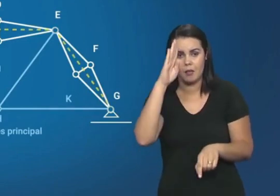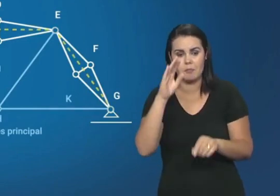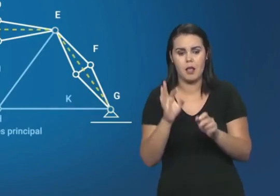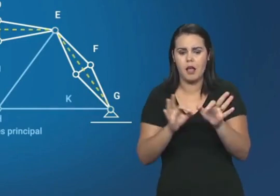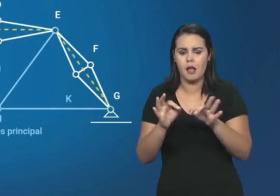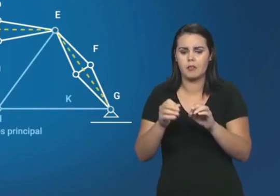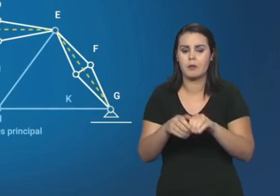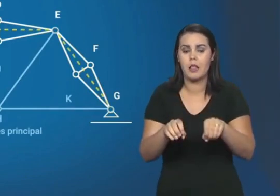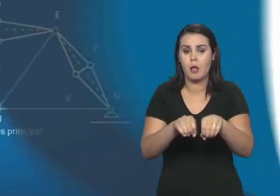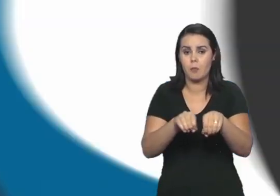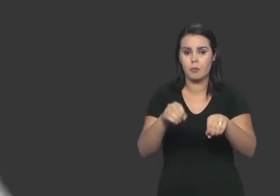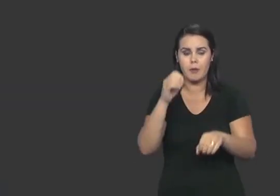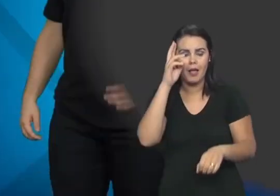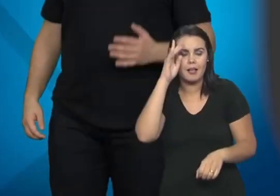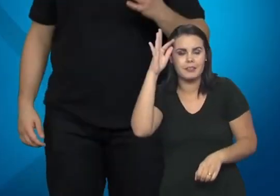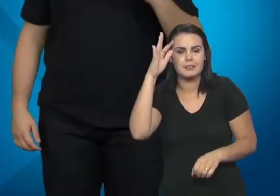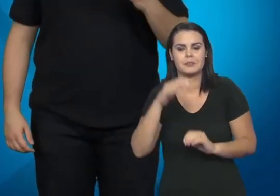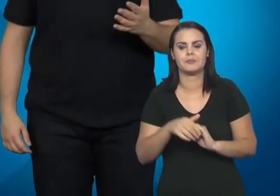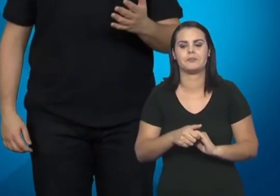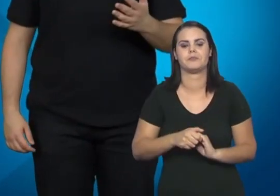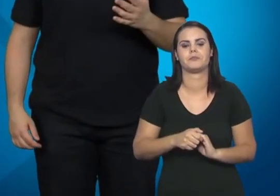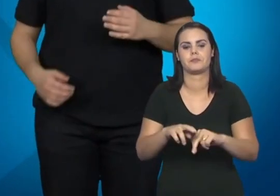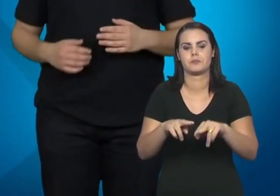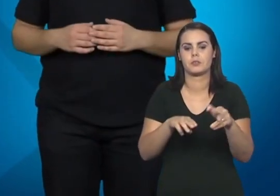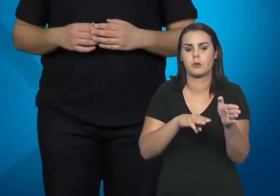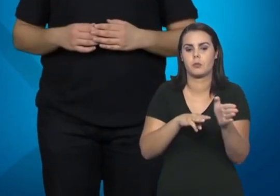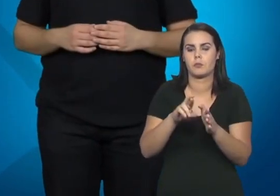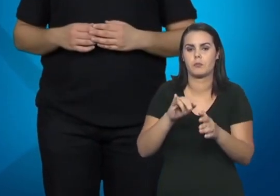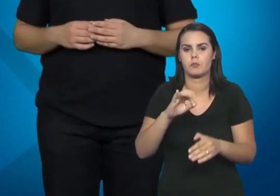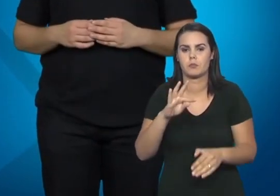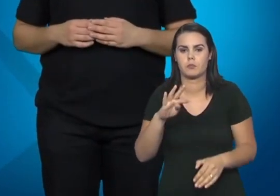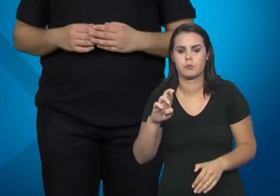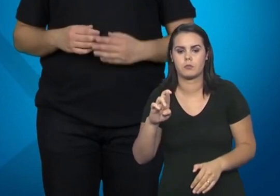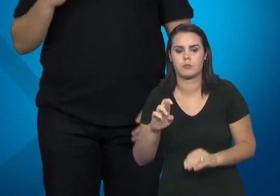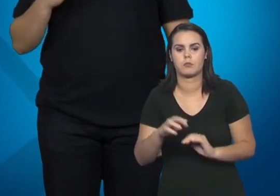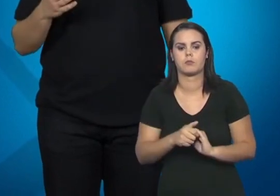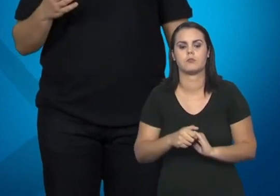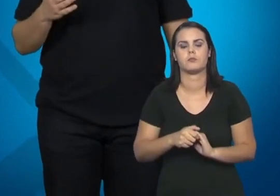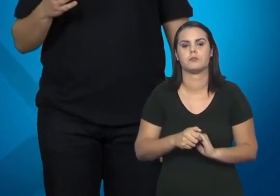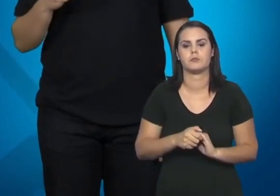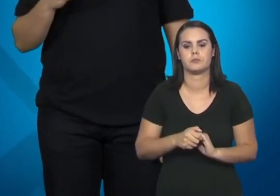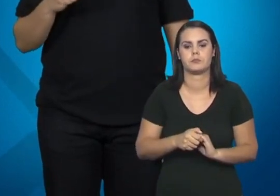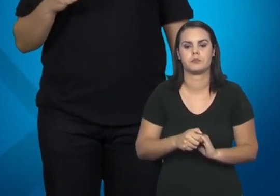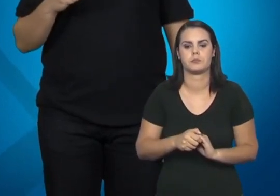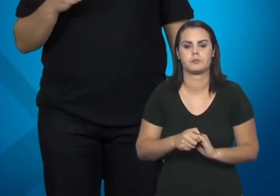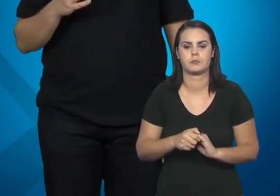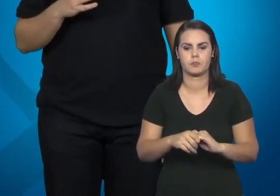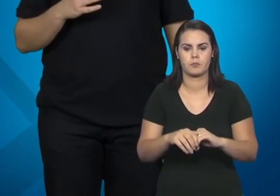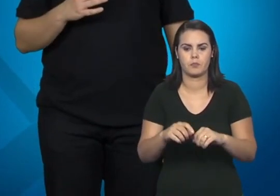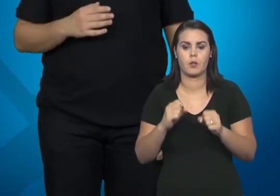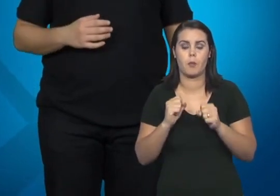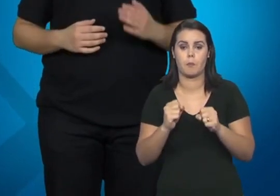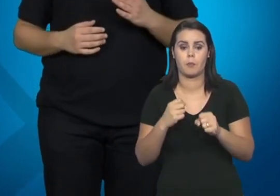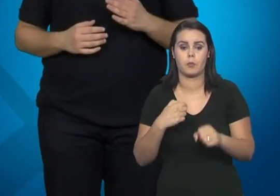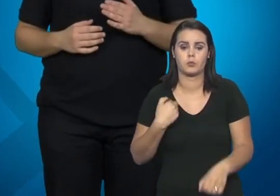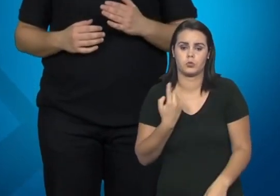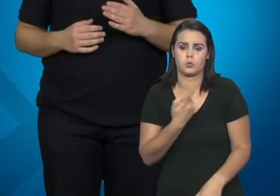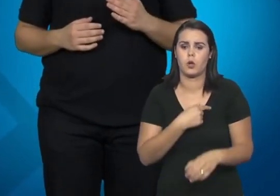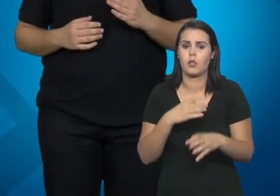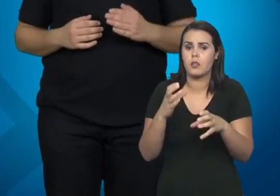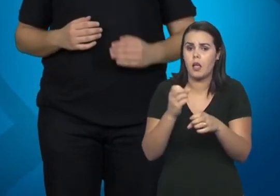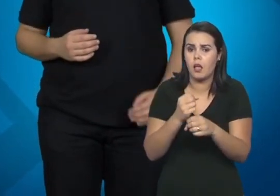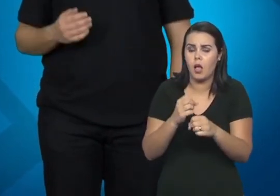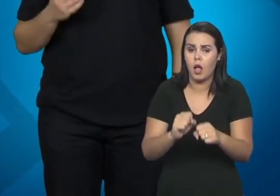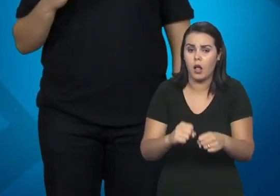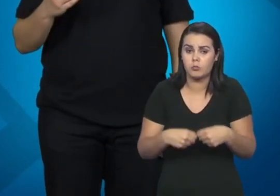barras auxiliares imaginárias. O método de Ritter, também conhecido como método das secções, nos permite calcular os esforços internos